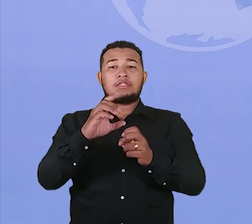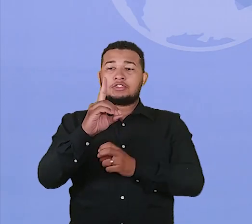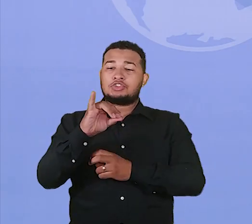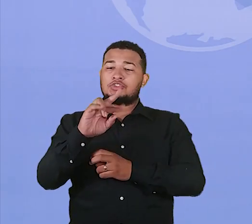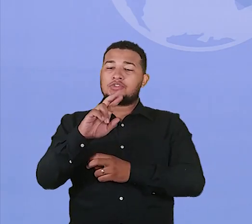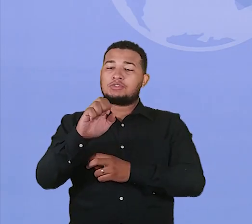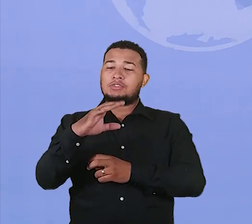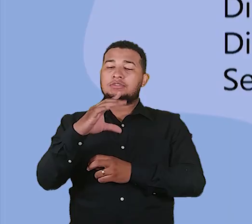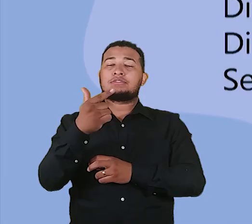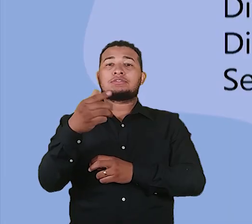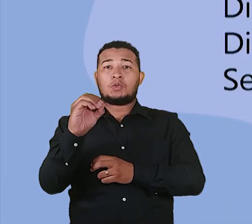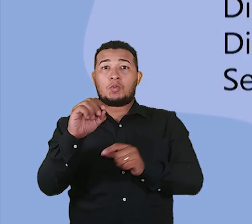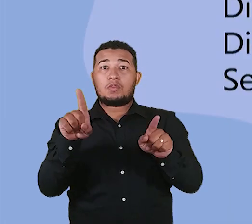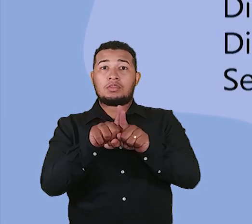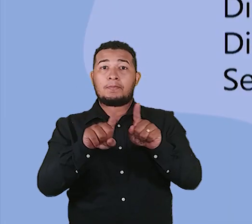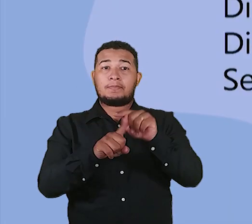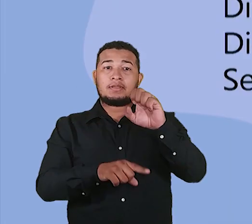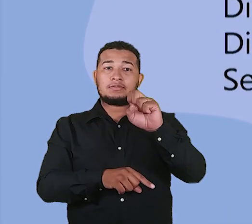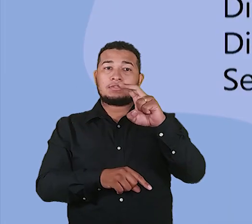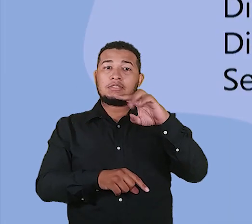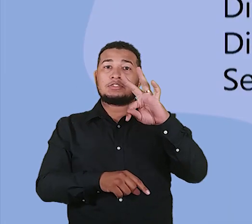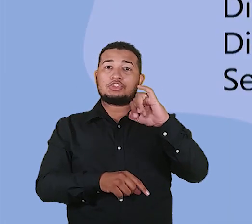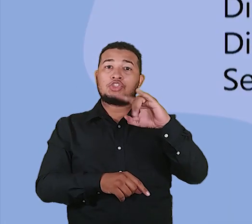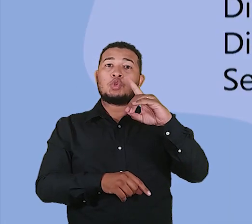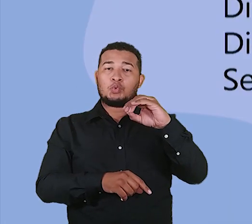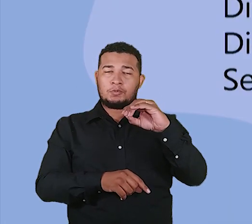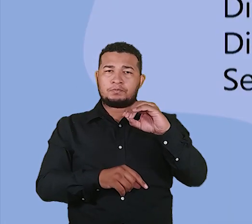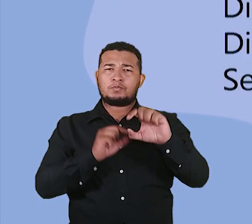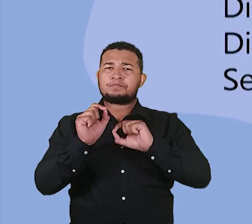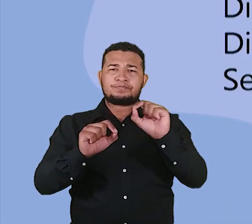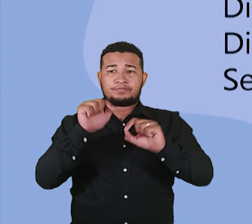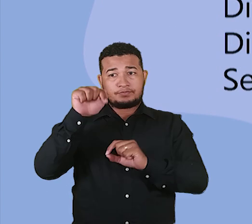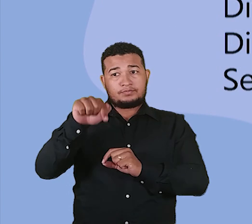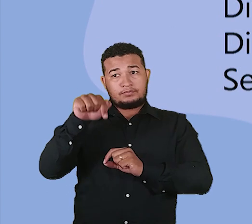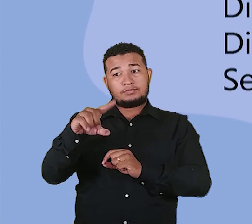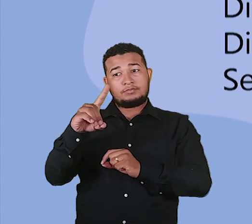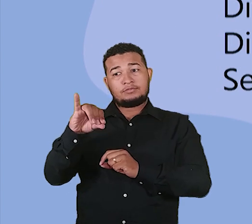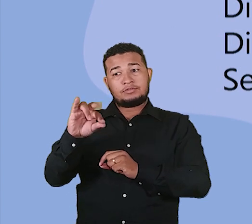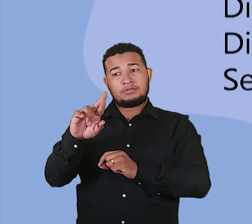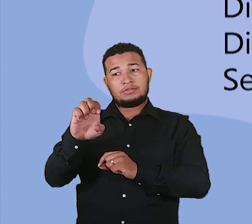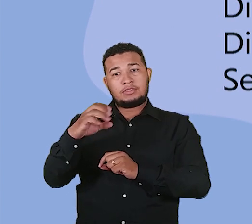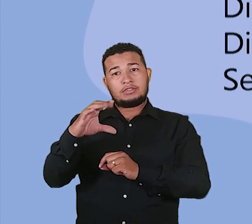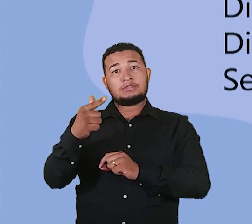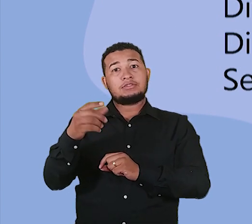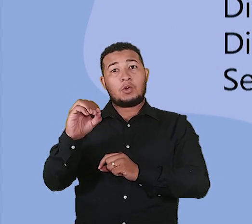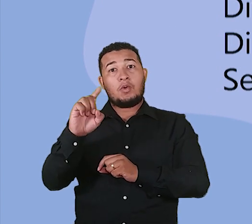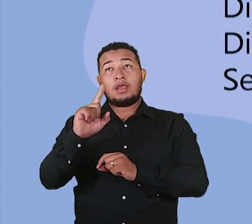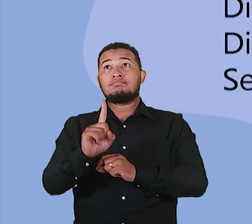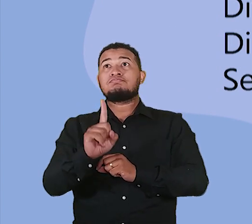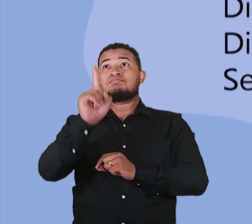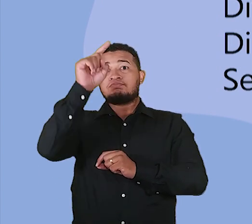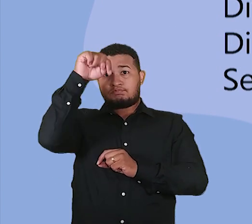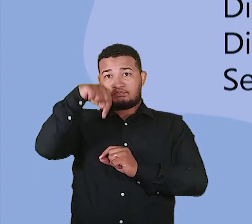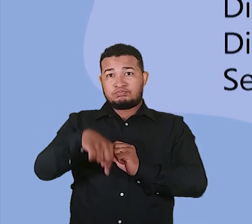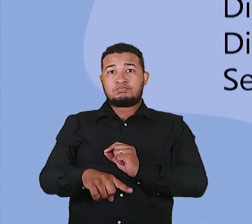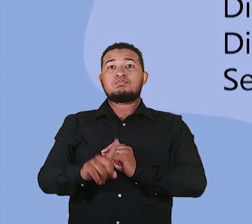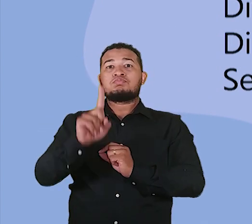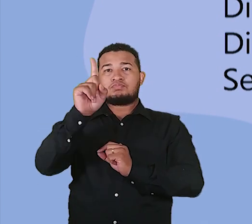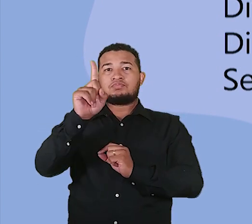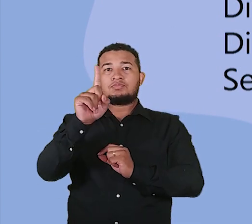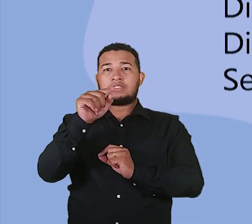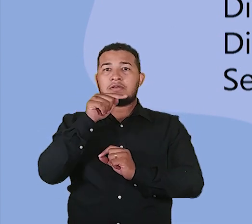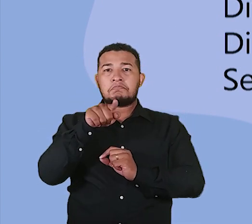direção e sentido olha lá diferença de direção e sentido direção é horizontal e vertical